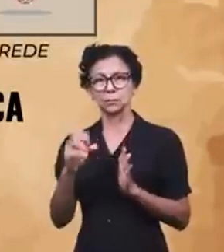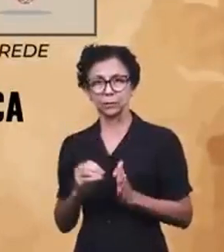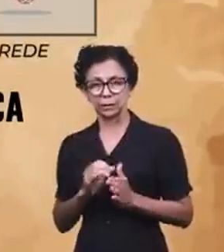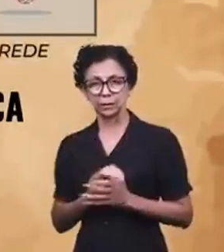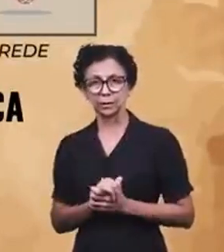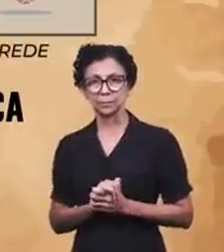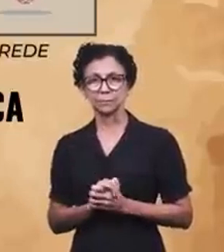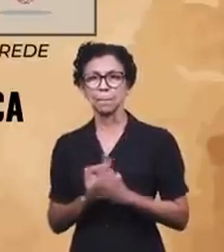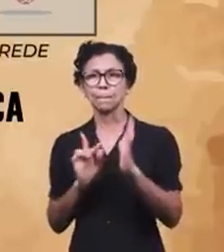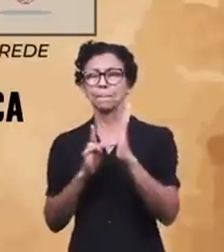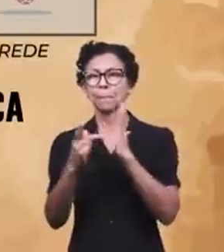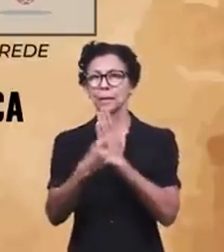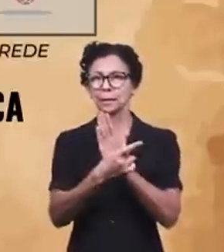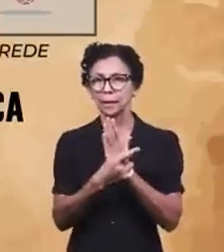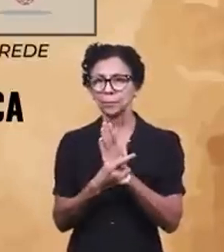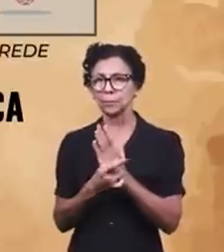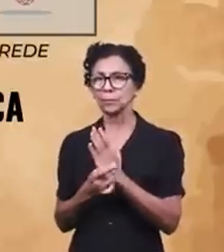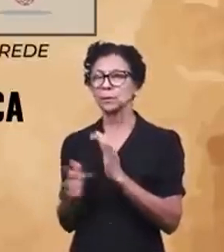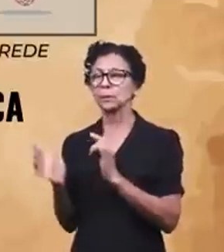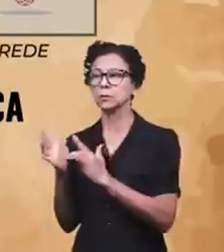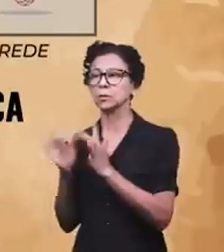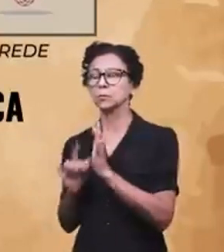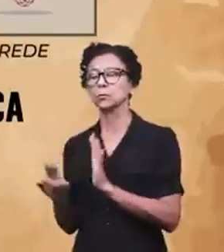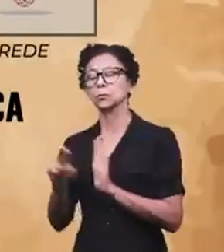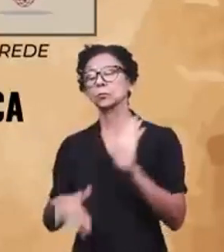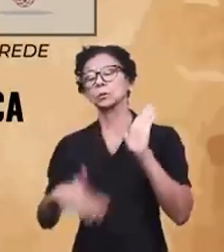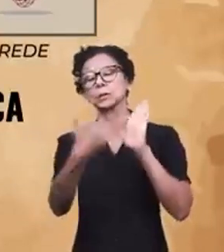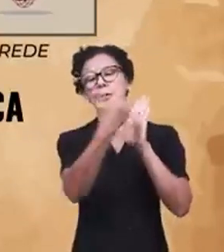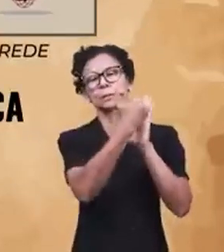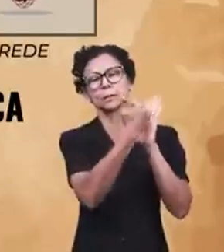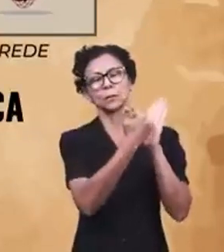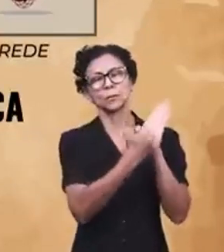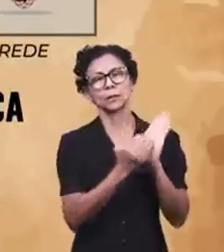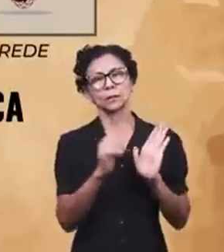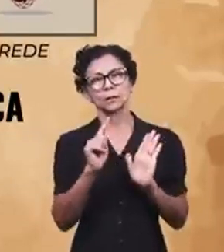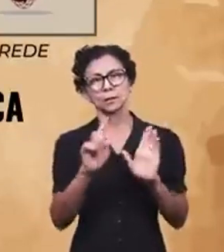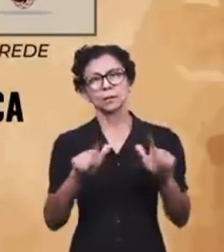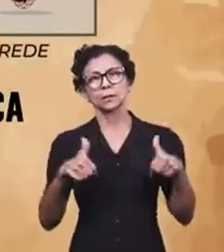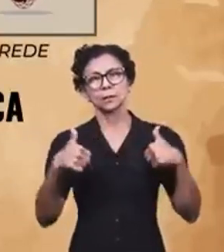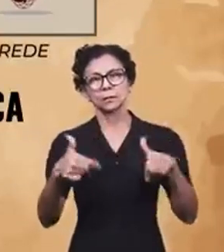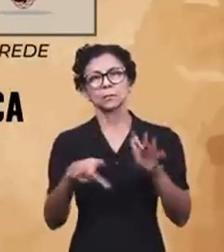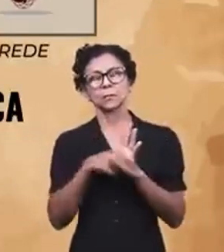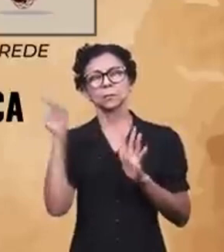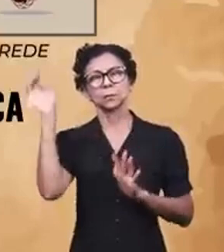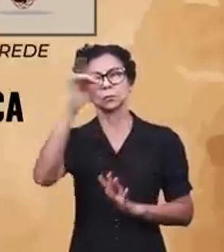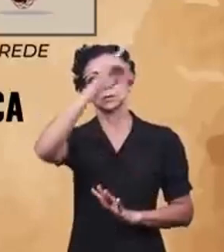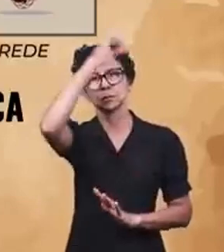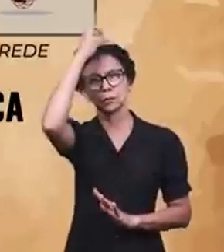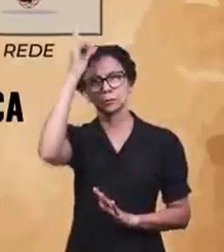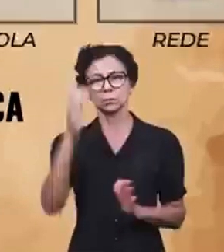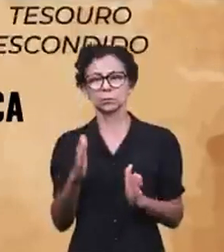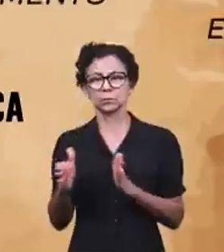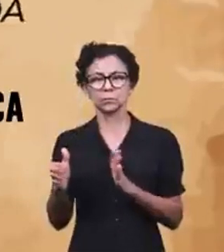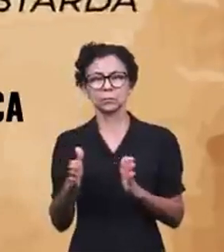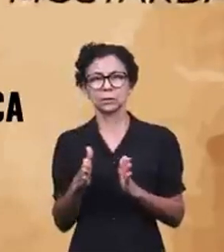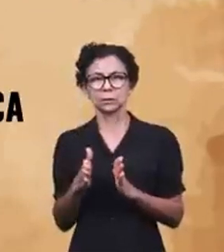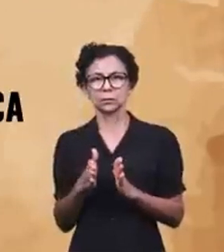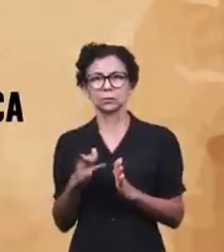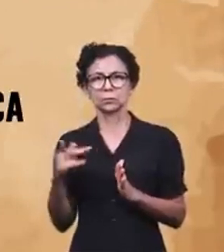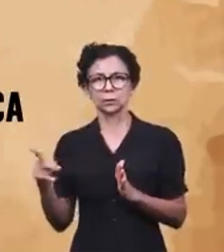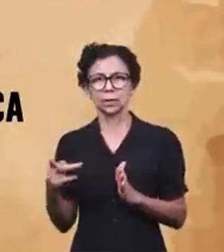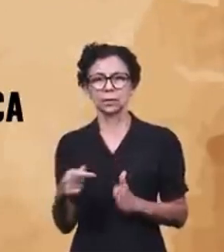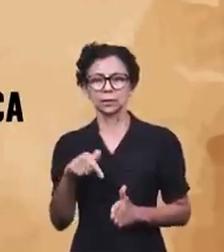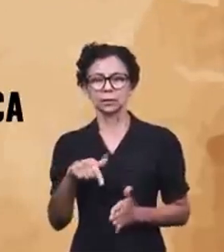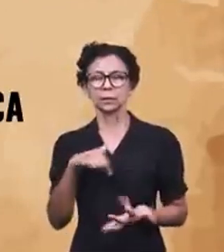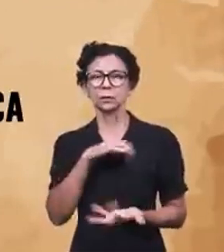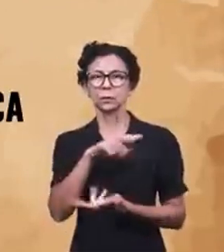mesma sequência das 7 operações do Espírito Santo sobre a Igreja em seu tempo de existência. Primeira, a